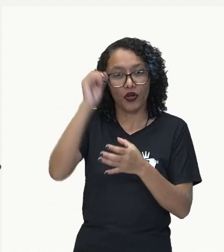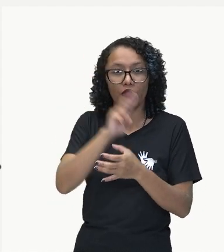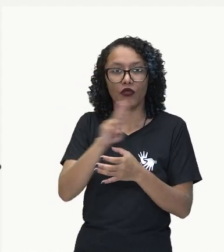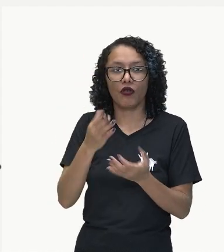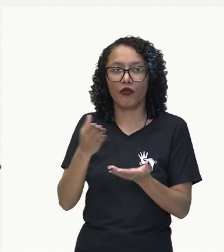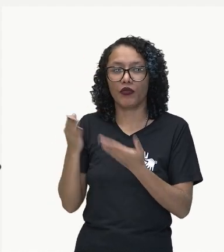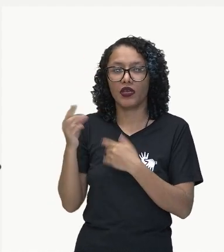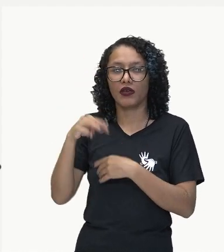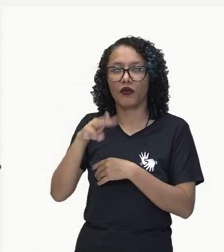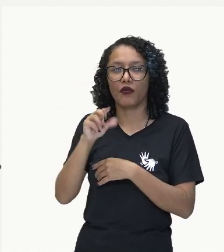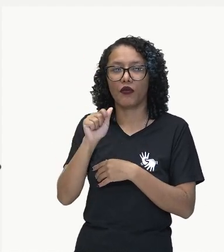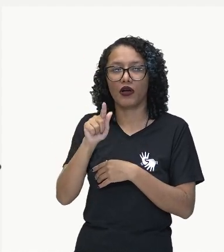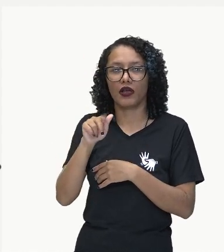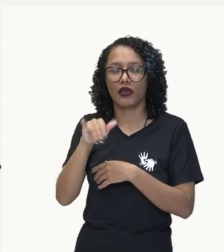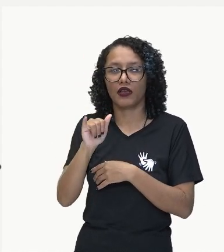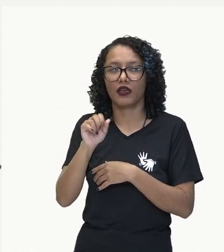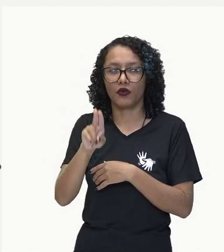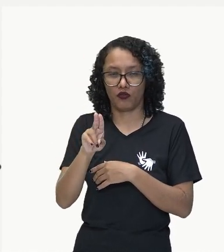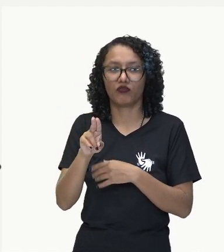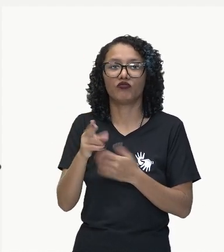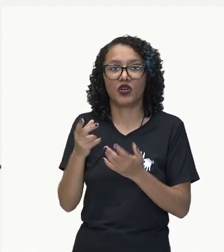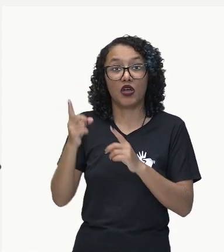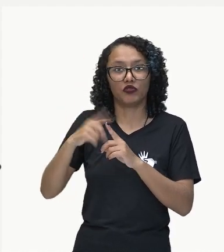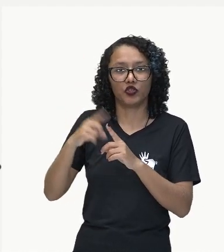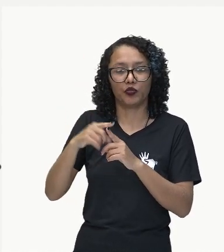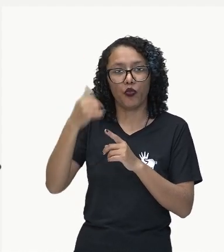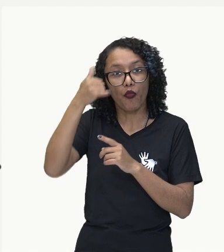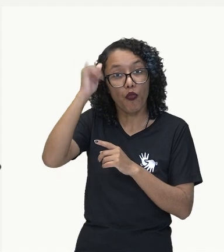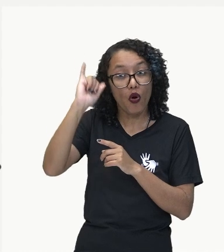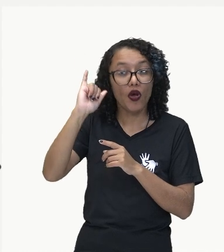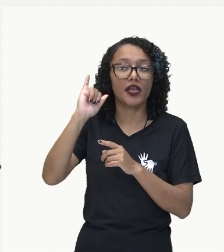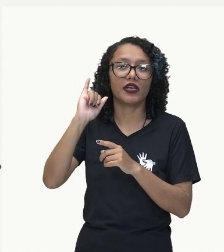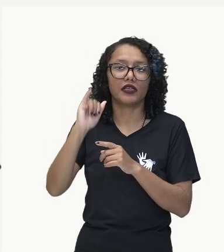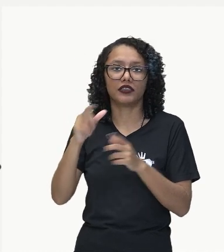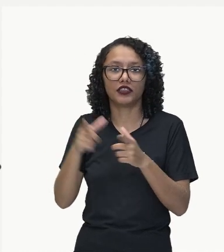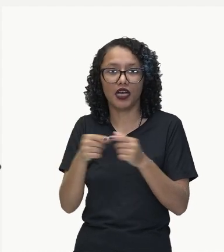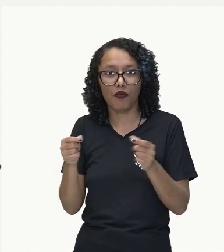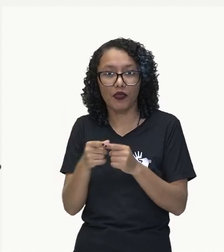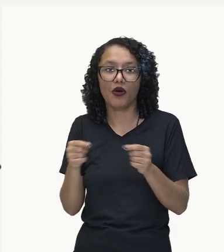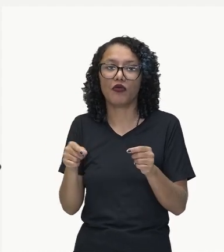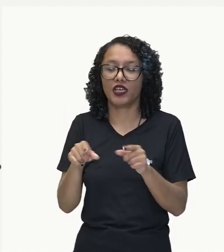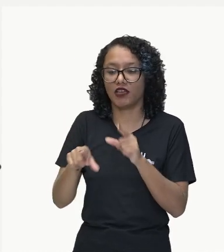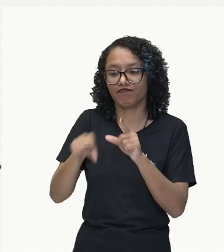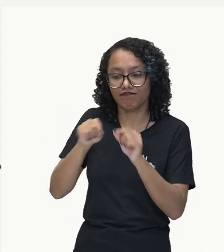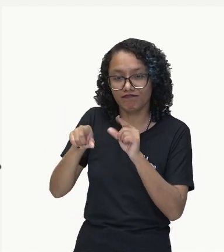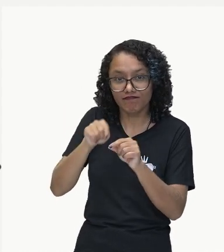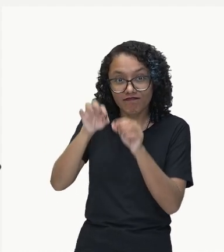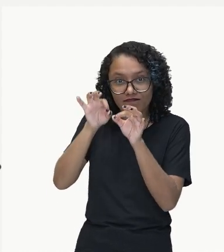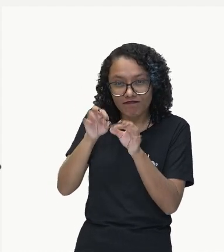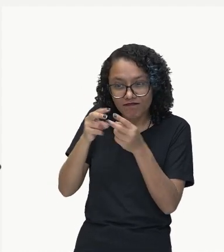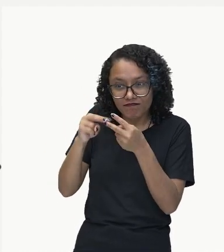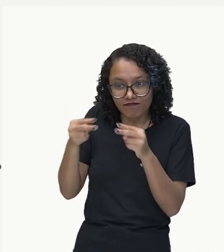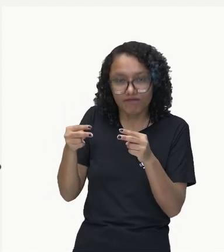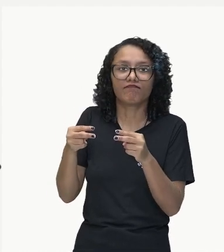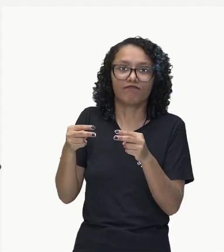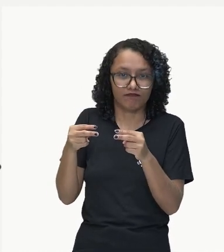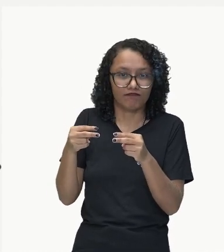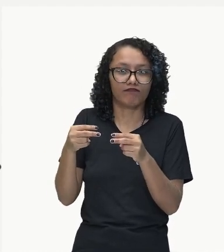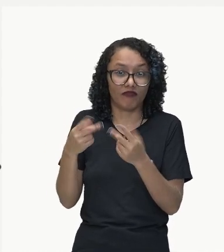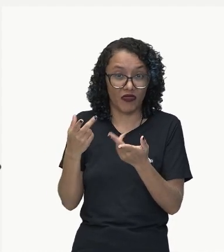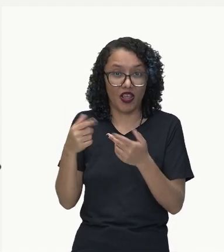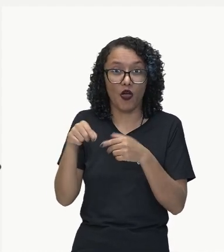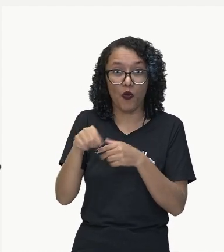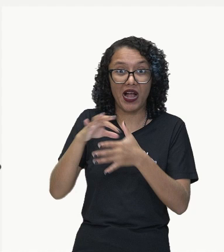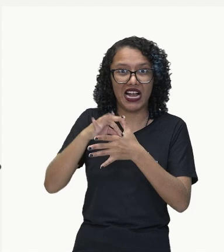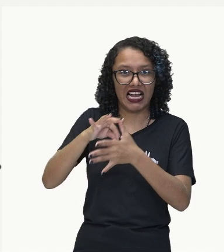raça japonesa e ela foi geneticamente selecionada por eles. Essa carne é uma das caras mais